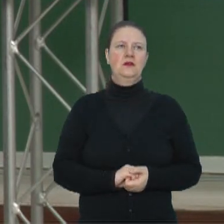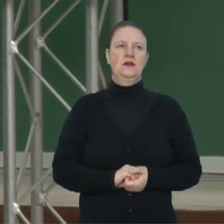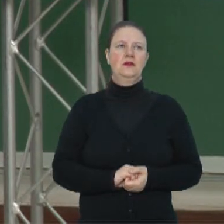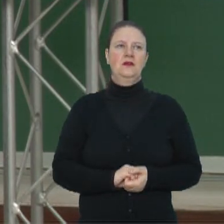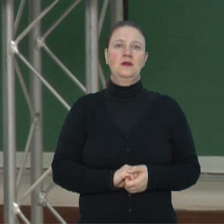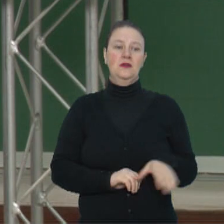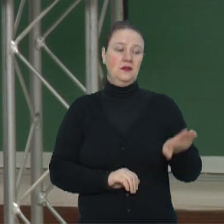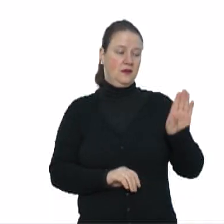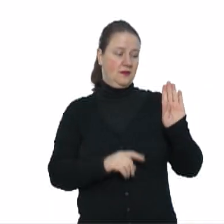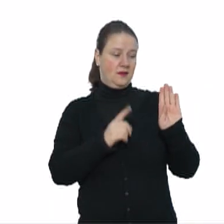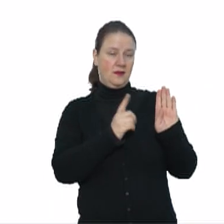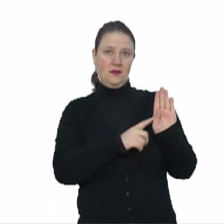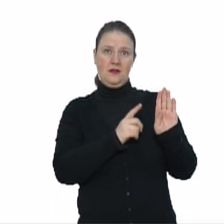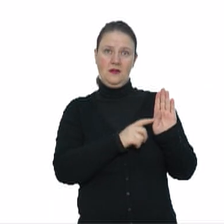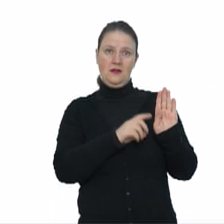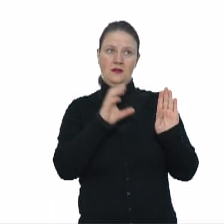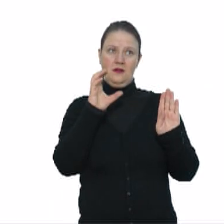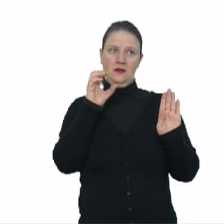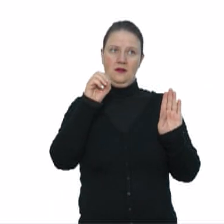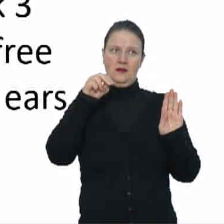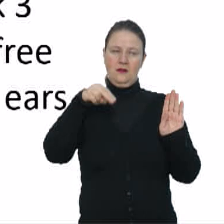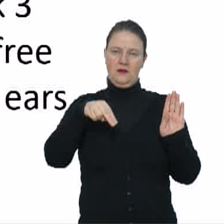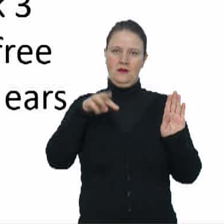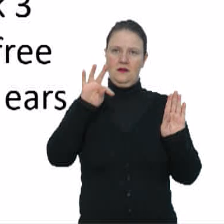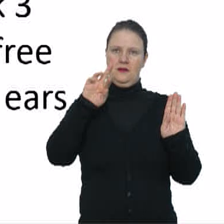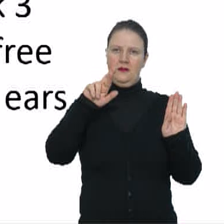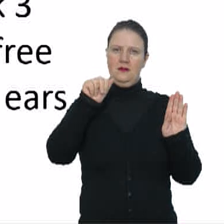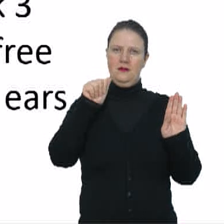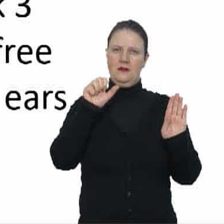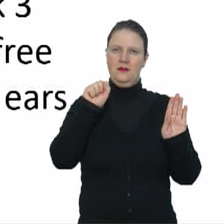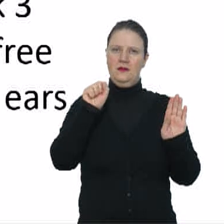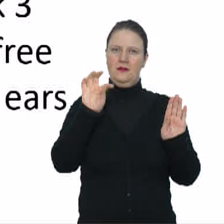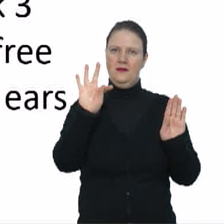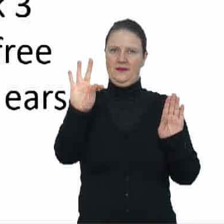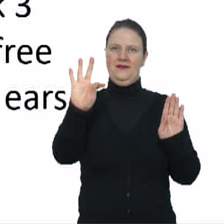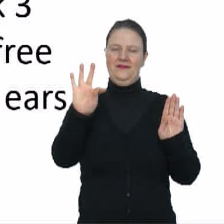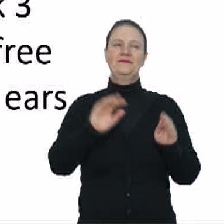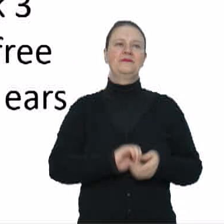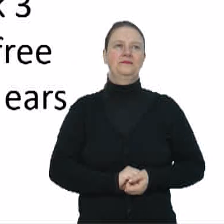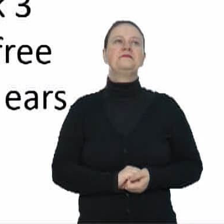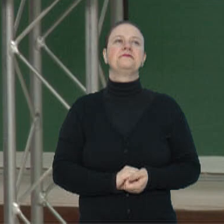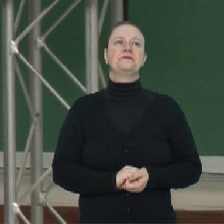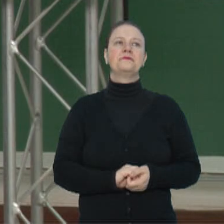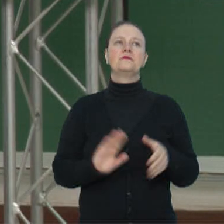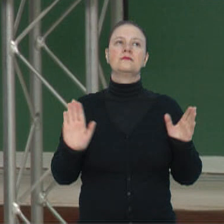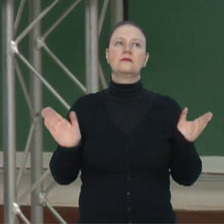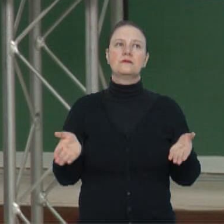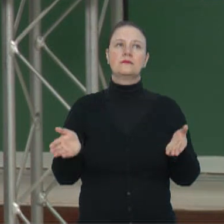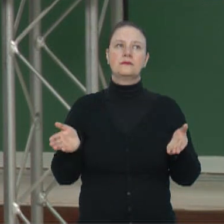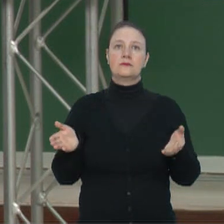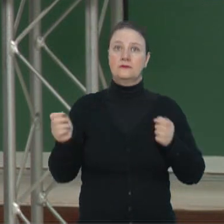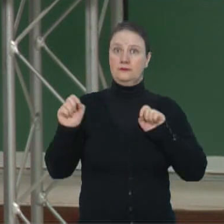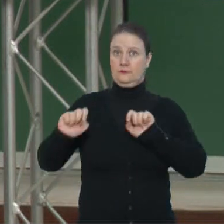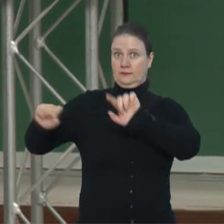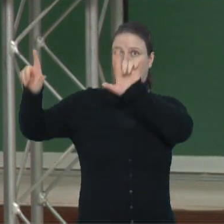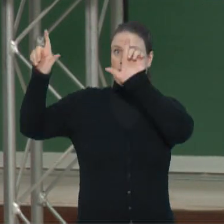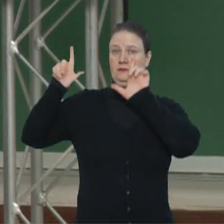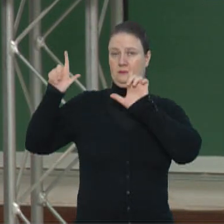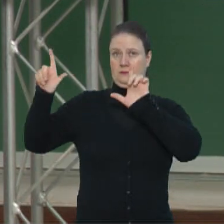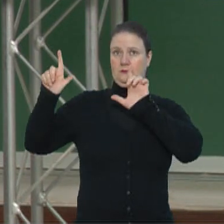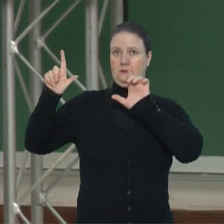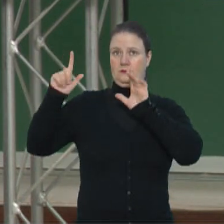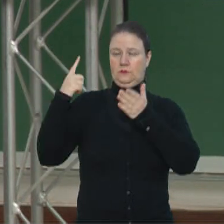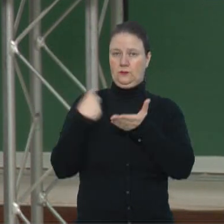de contraste, letter B. E agora outra advertisement, ela faz parte de uma campanha